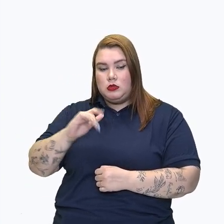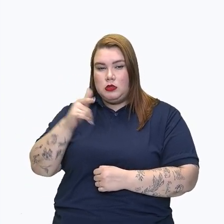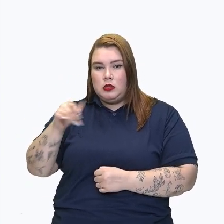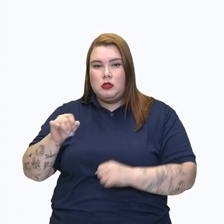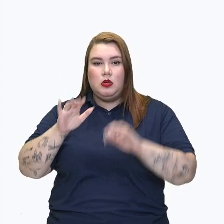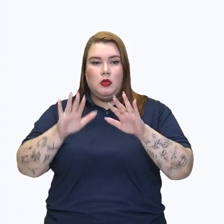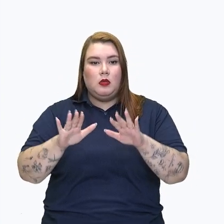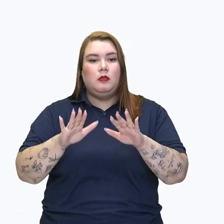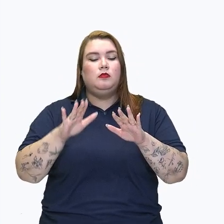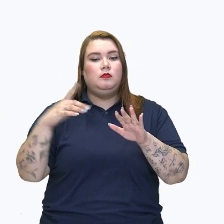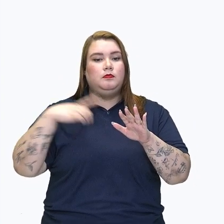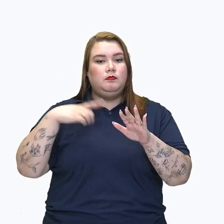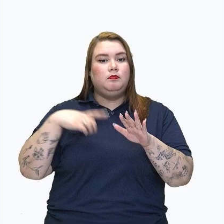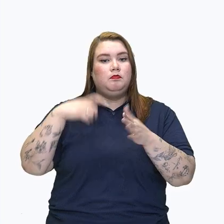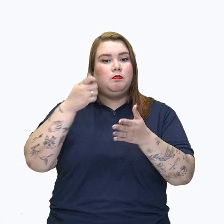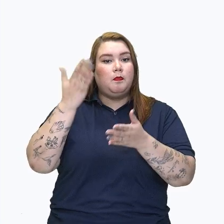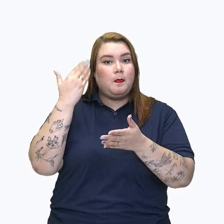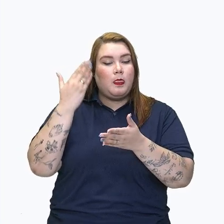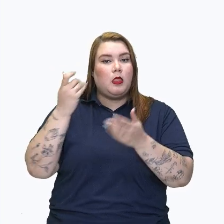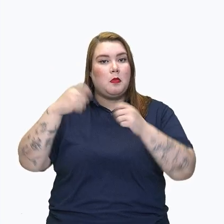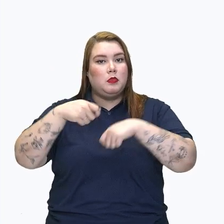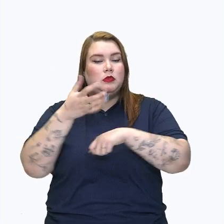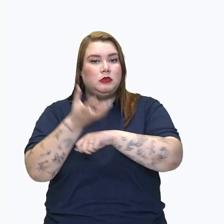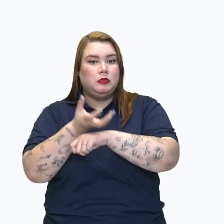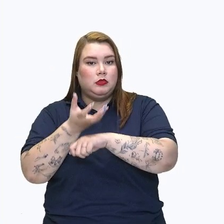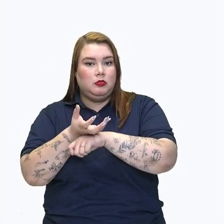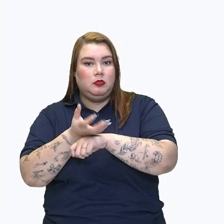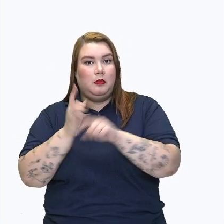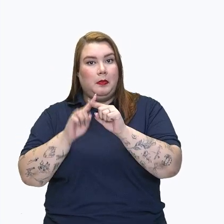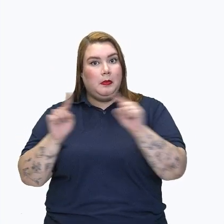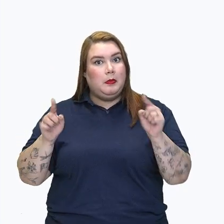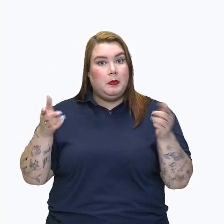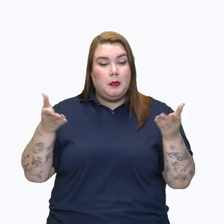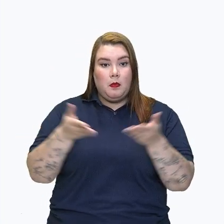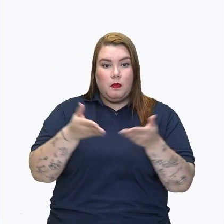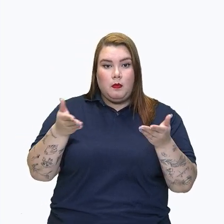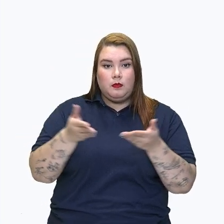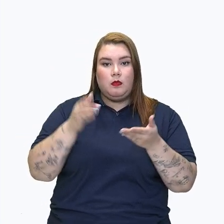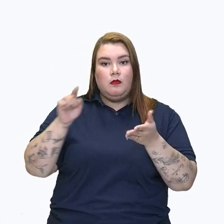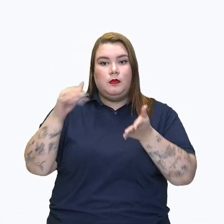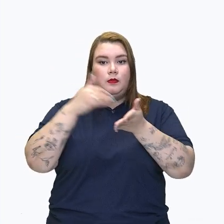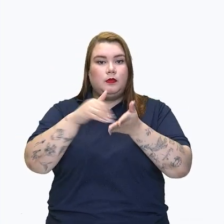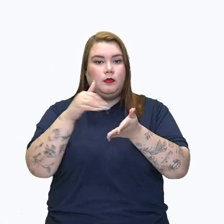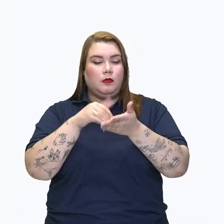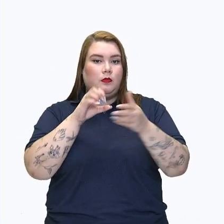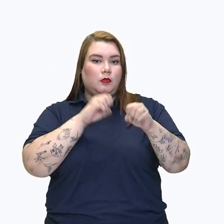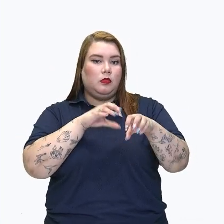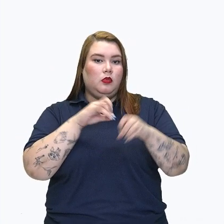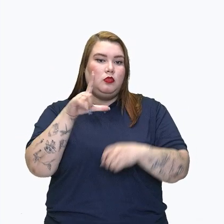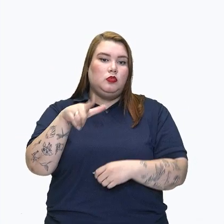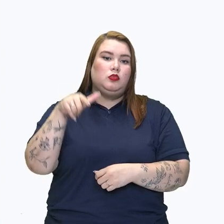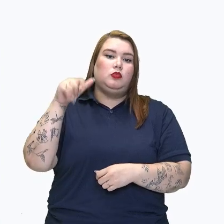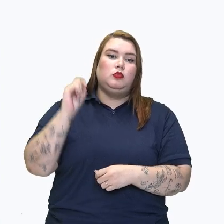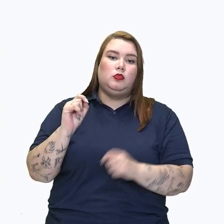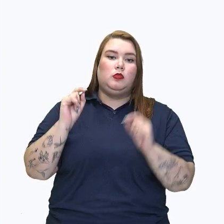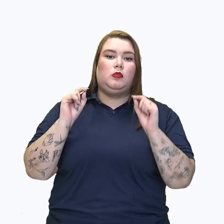ter um componente curricular, mas nesse momento a Secretaria de Educação optou por